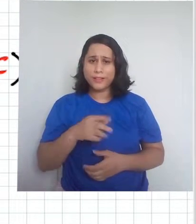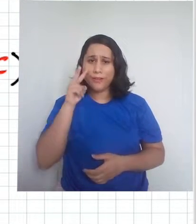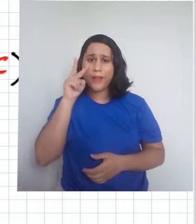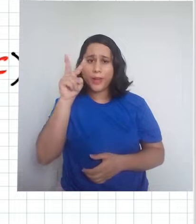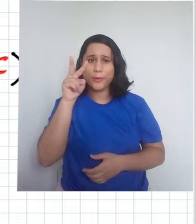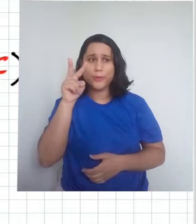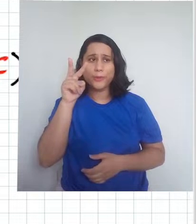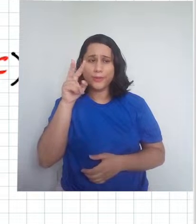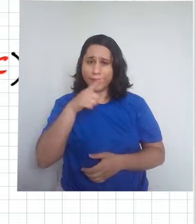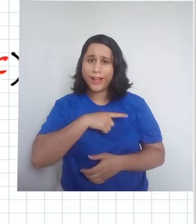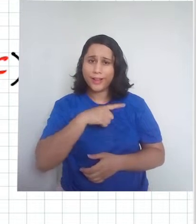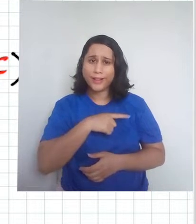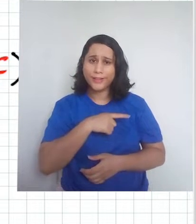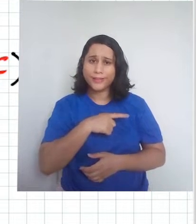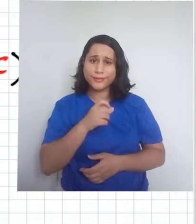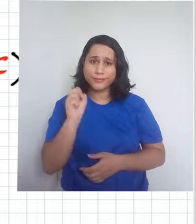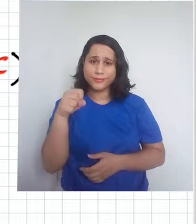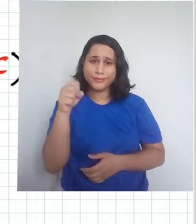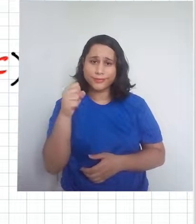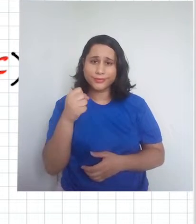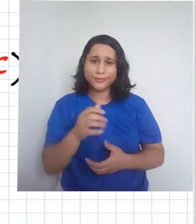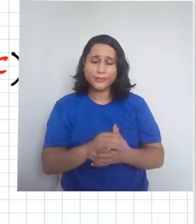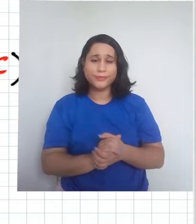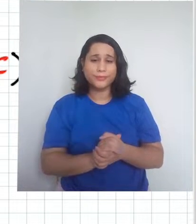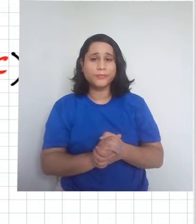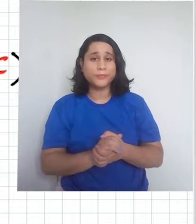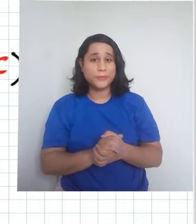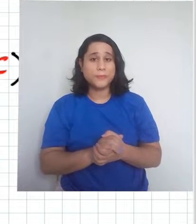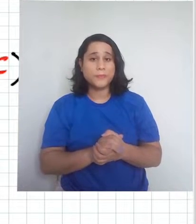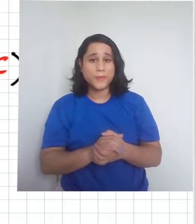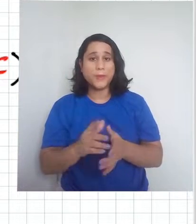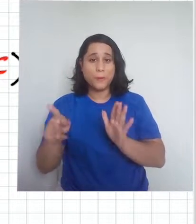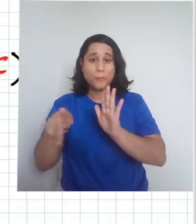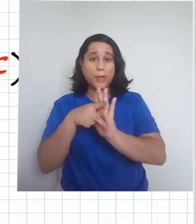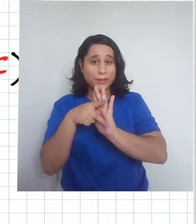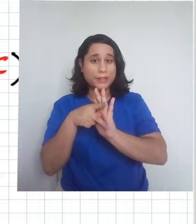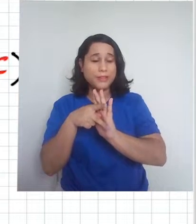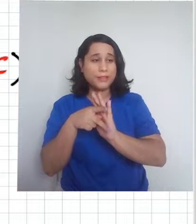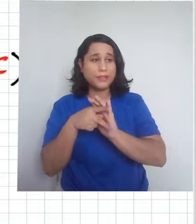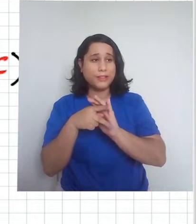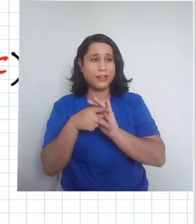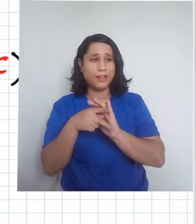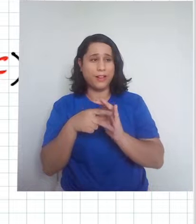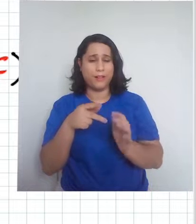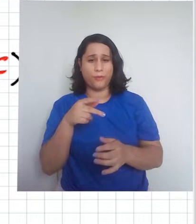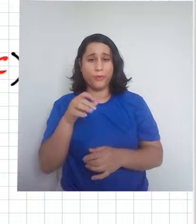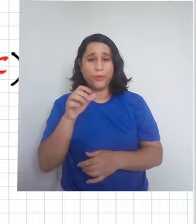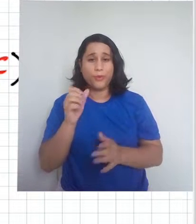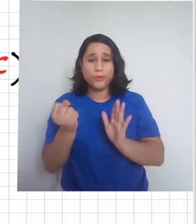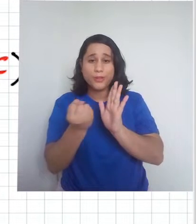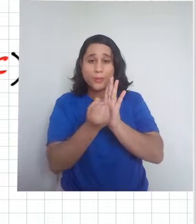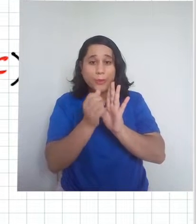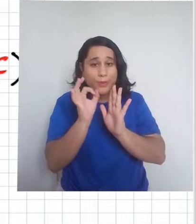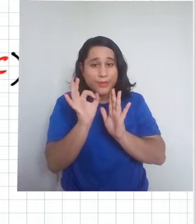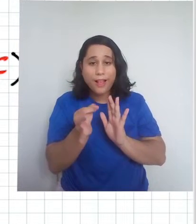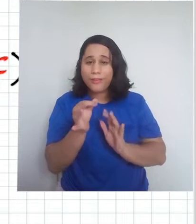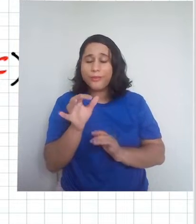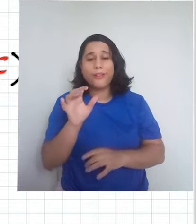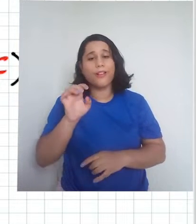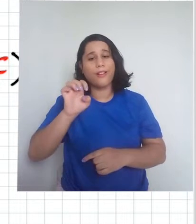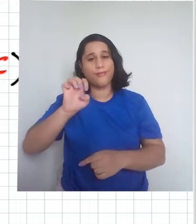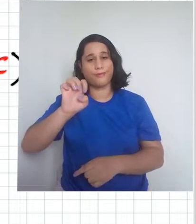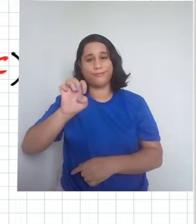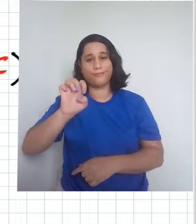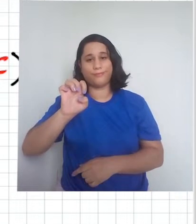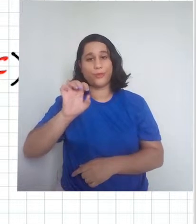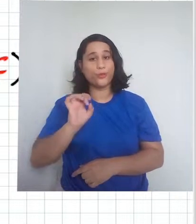aí que existe o 3? Sim, o 3 existe, ele pertence. Então, o símbolo seria somente o E, sem